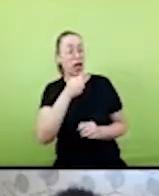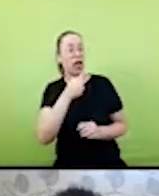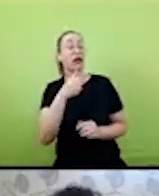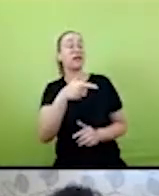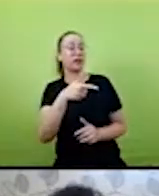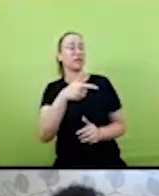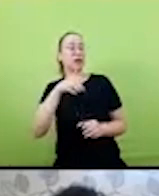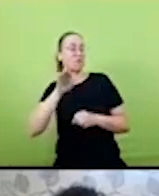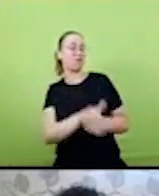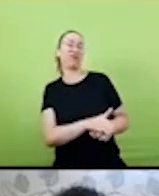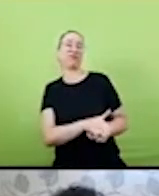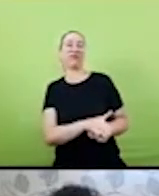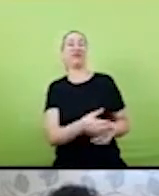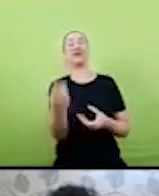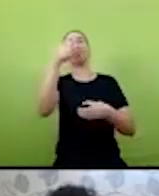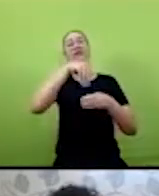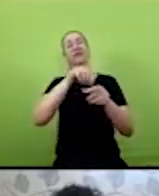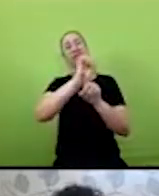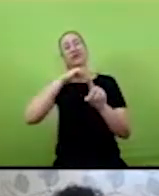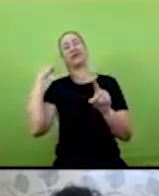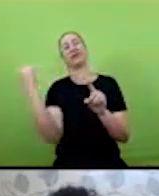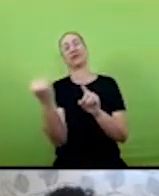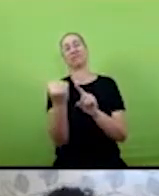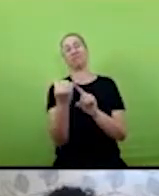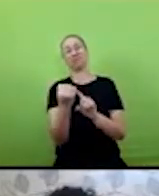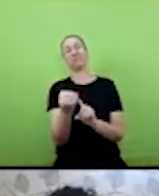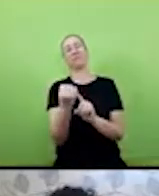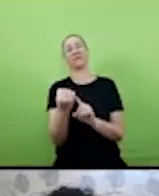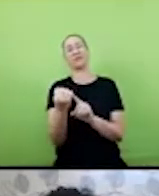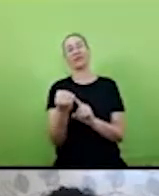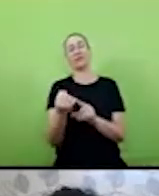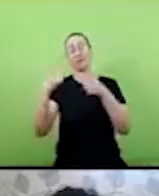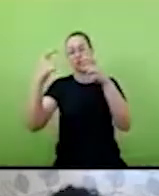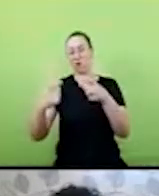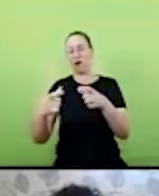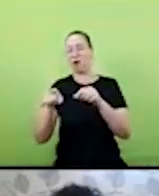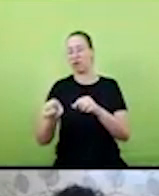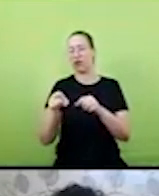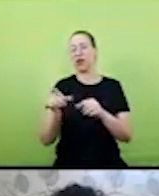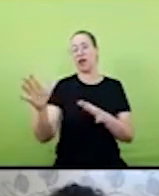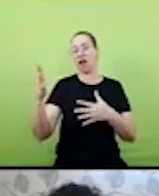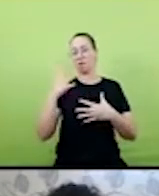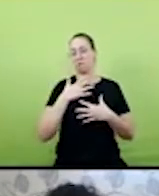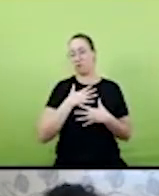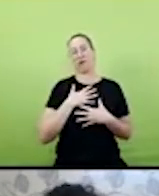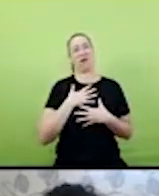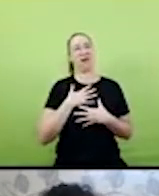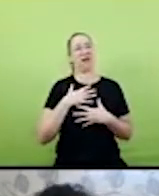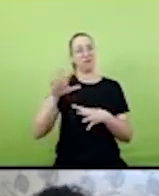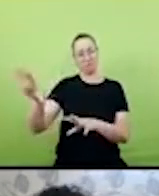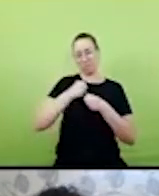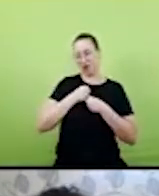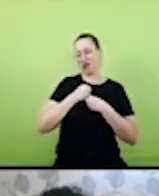estar dentro de uma sociedade que a coloca como um objeto de posse, né, tanto que o que a gente